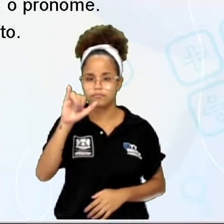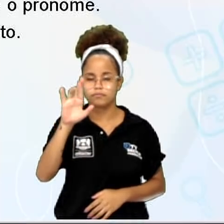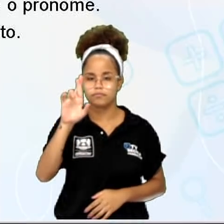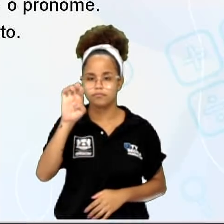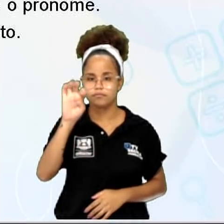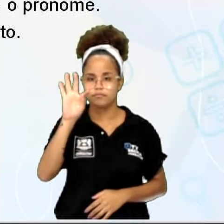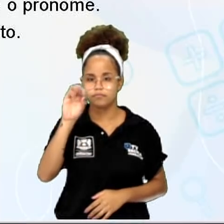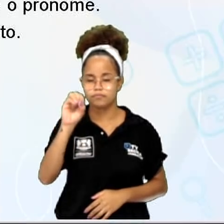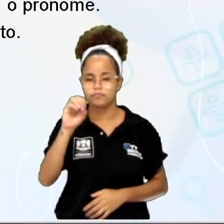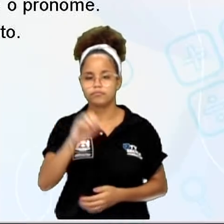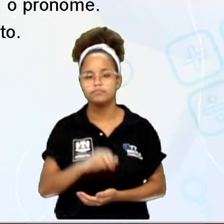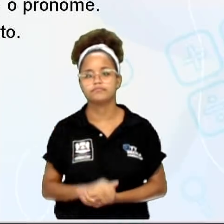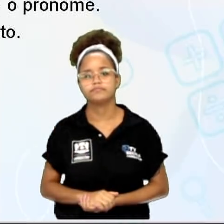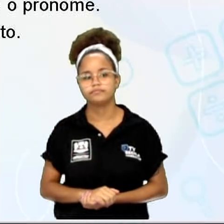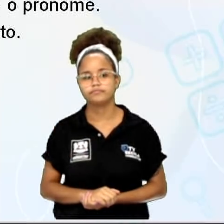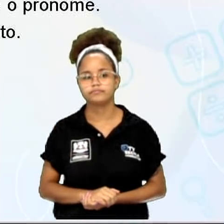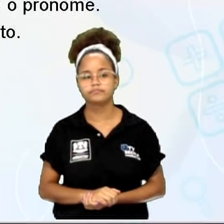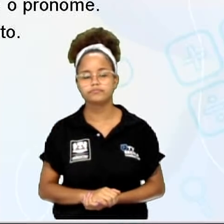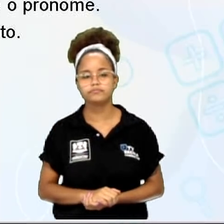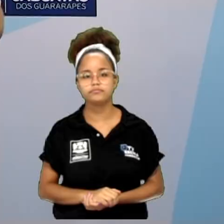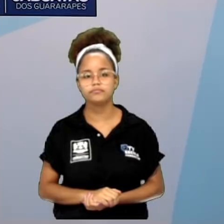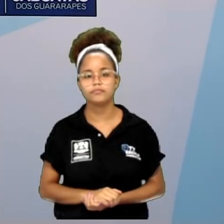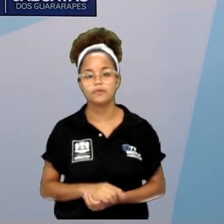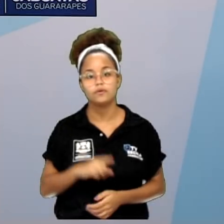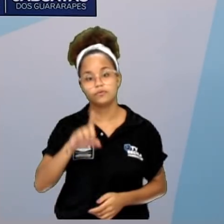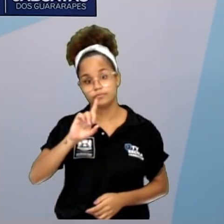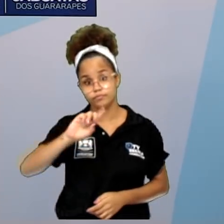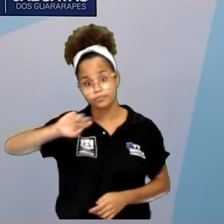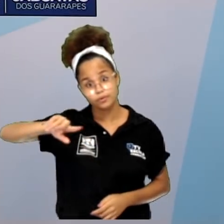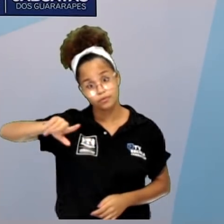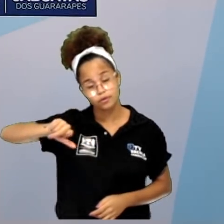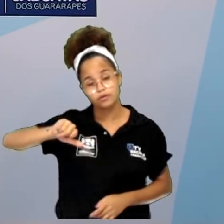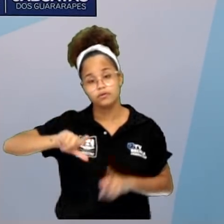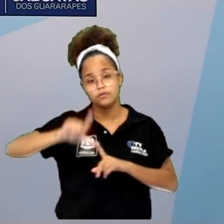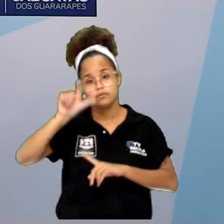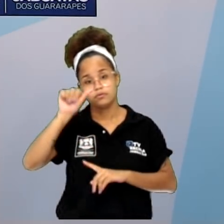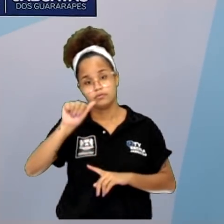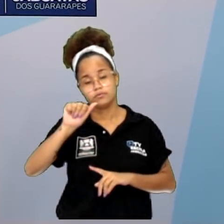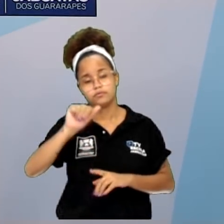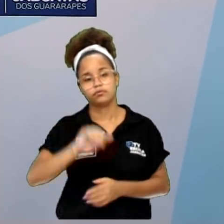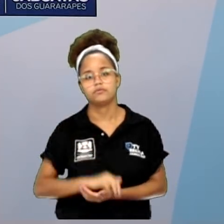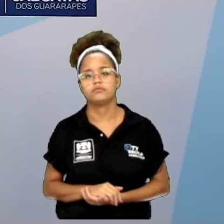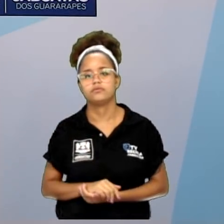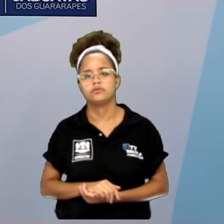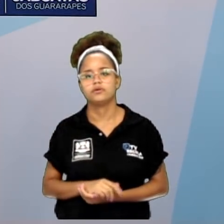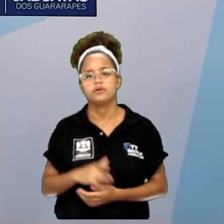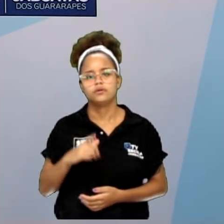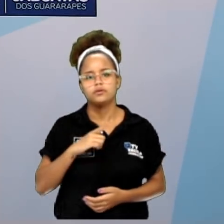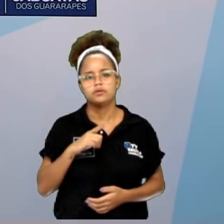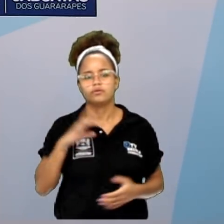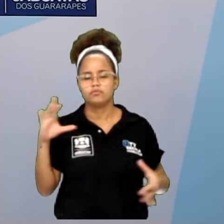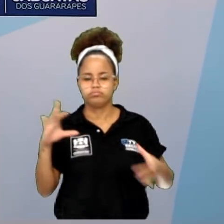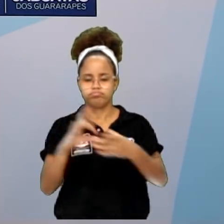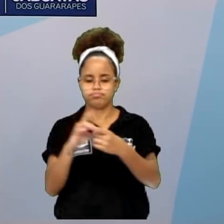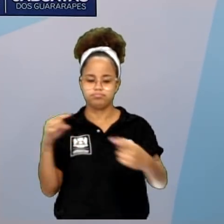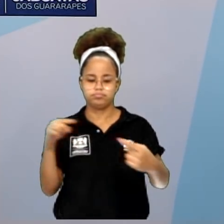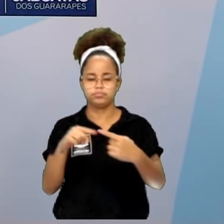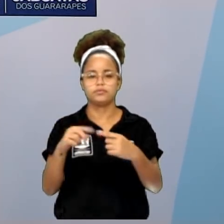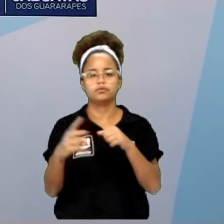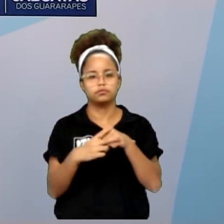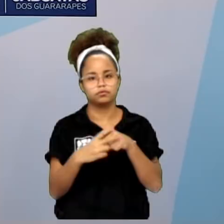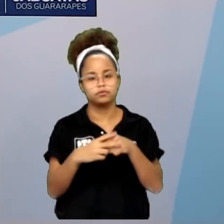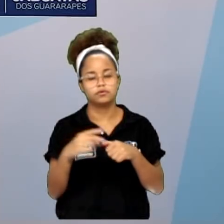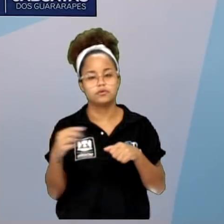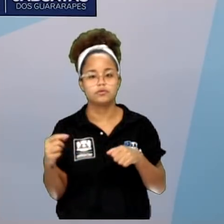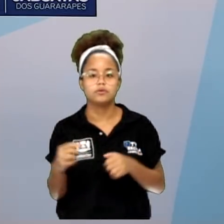Que ele fala em predicativo do sujeito. Não é. Para ser predicativo, eu ia encontrar o que? Ali um verbo de ligação, uma característica, né? E não foi o que eu